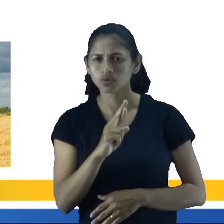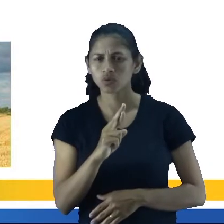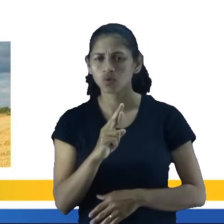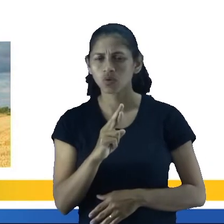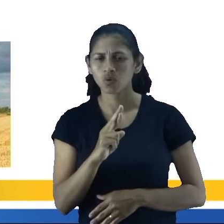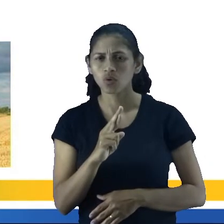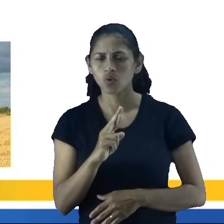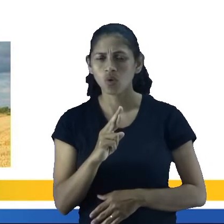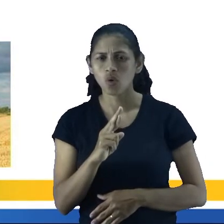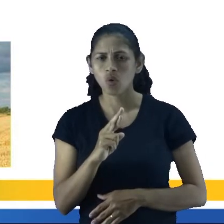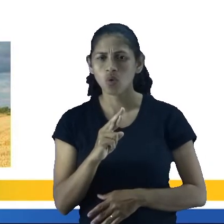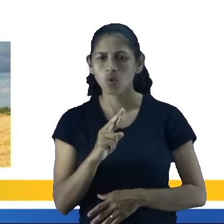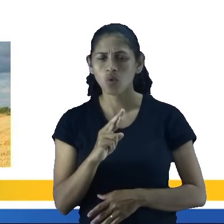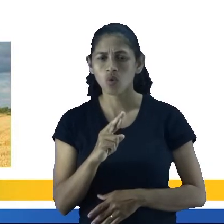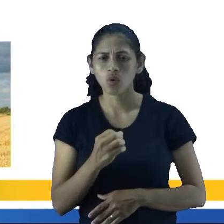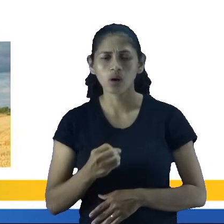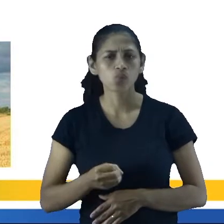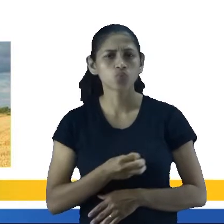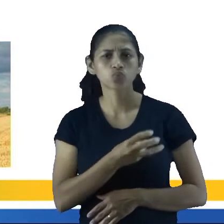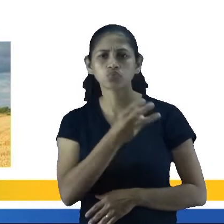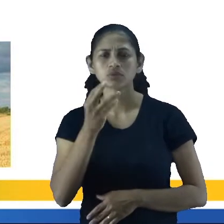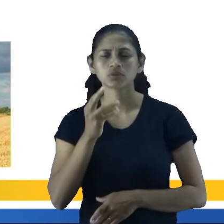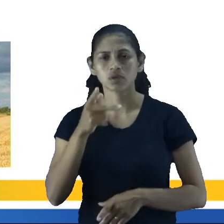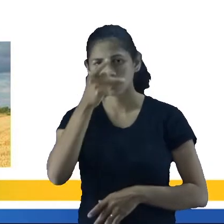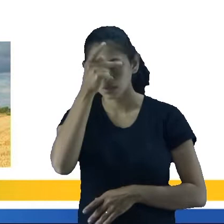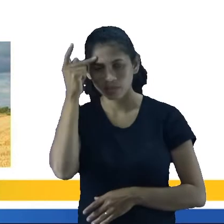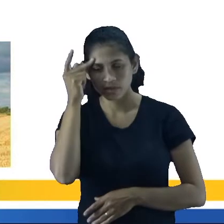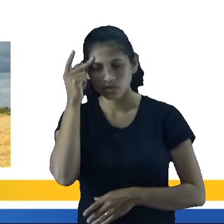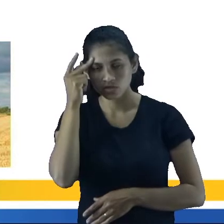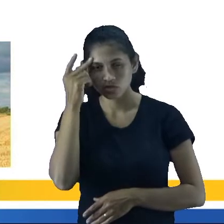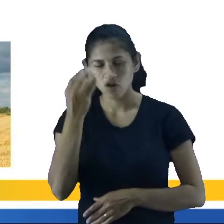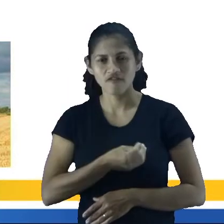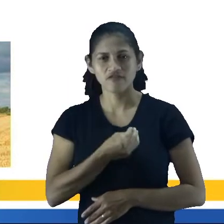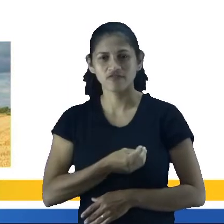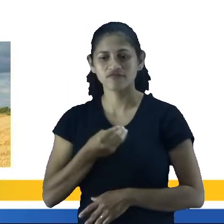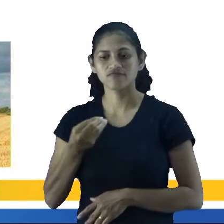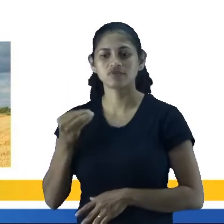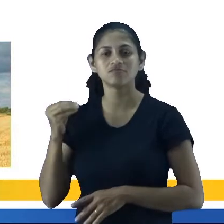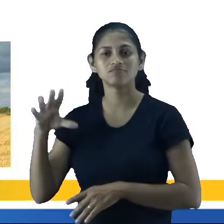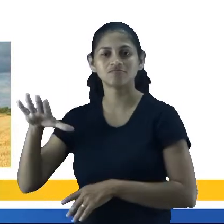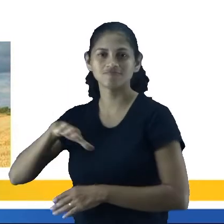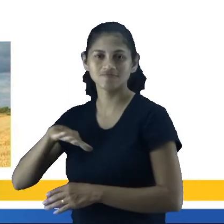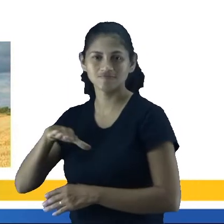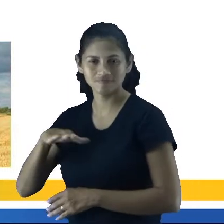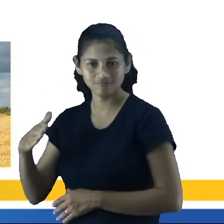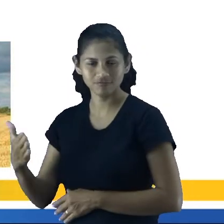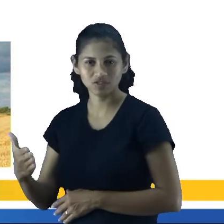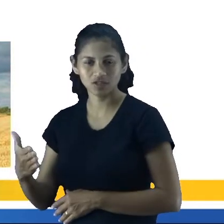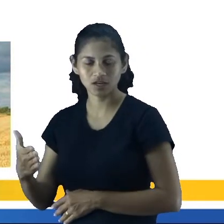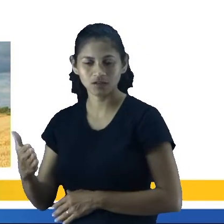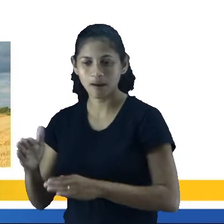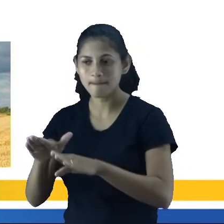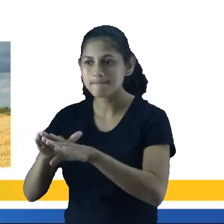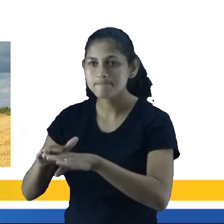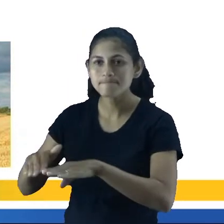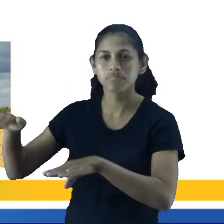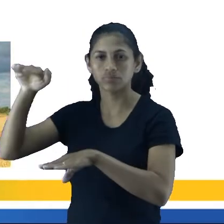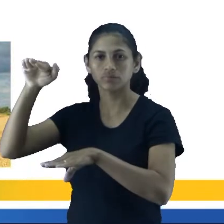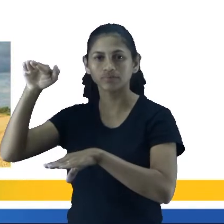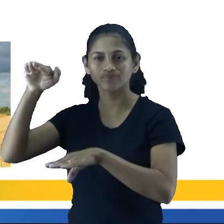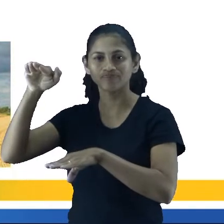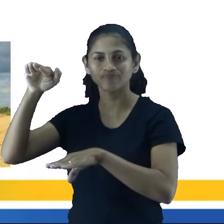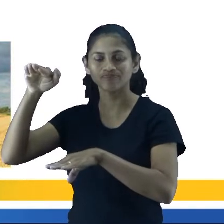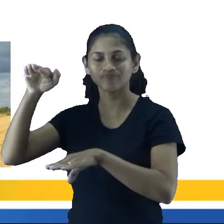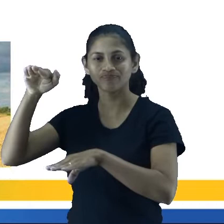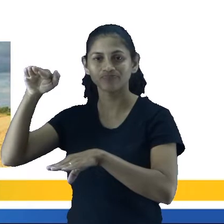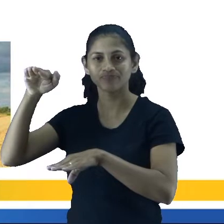o número de pessoas vivendo nas cidades era superior ao número de pessoas vivendo no campo.